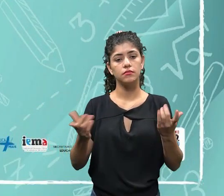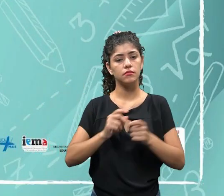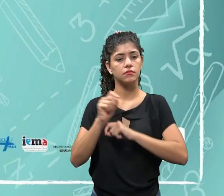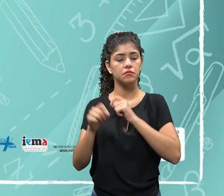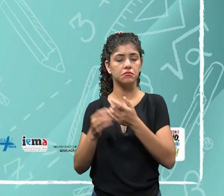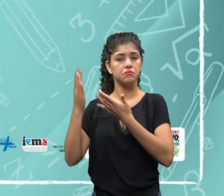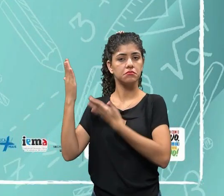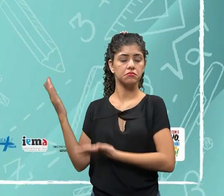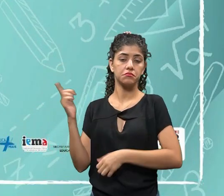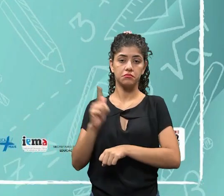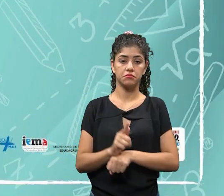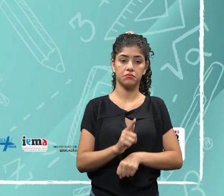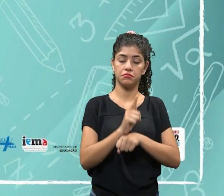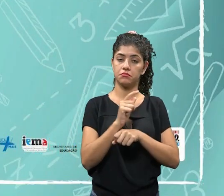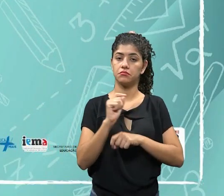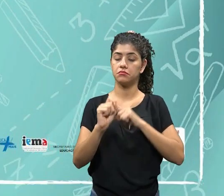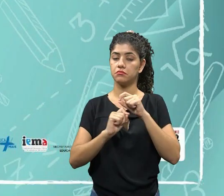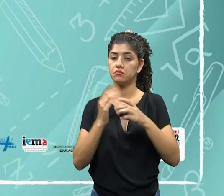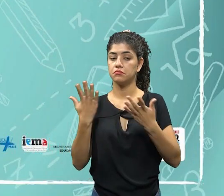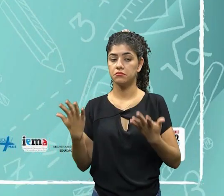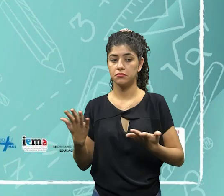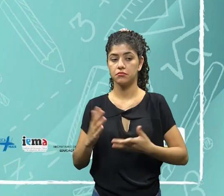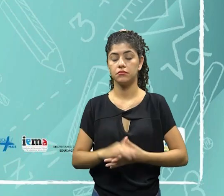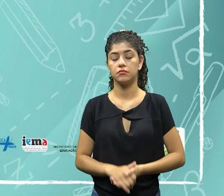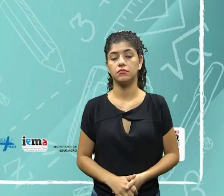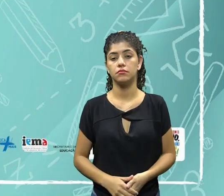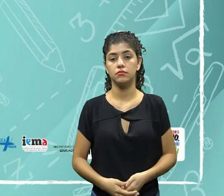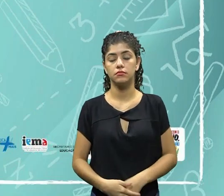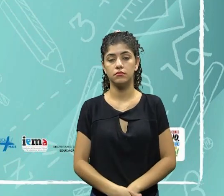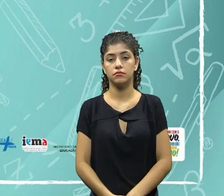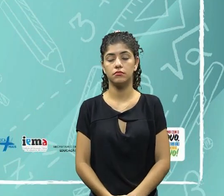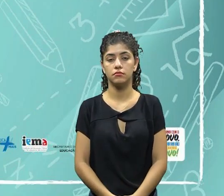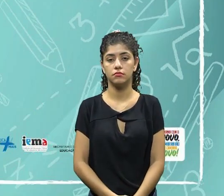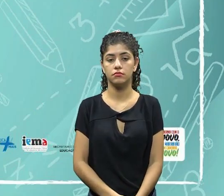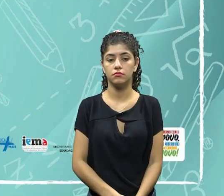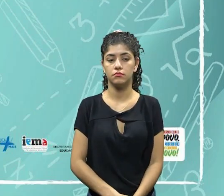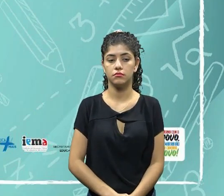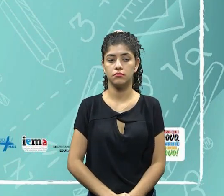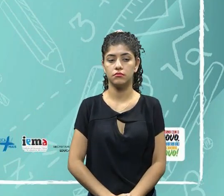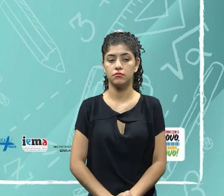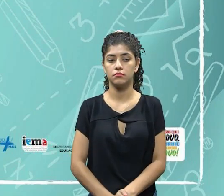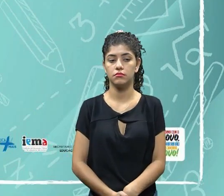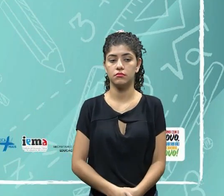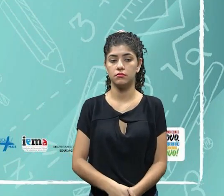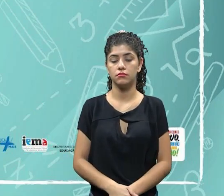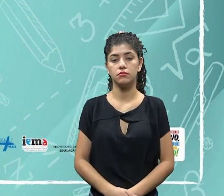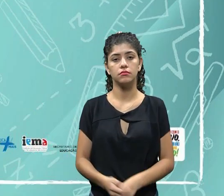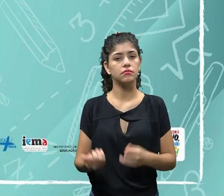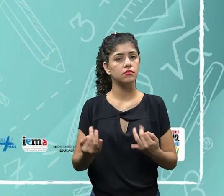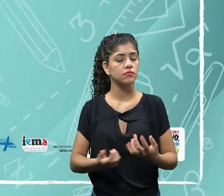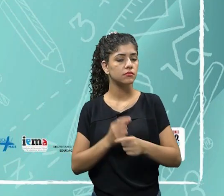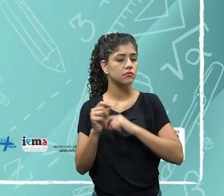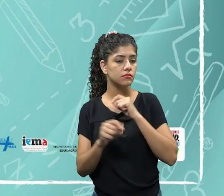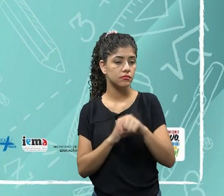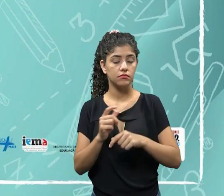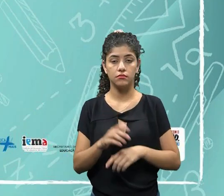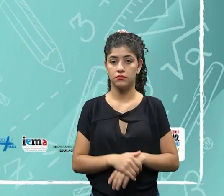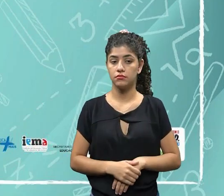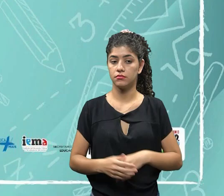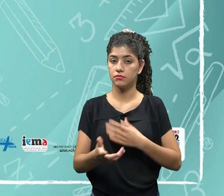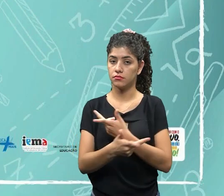é gestão de finanças, né? Hoje, gestão financeiras. O slide fala assim, ó, é um conjunto de ações